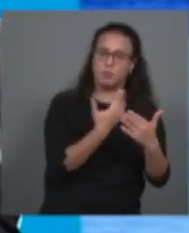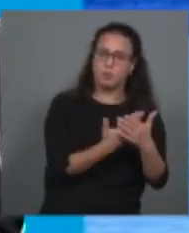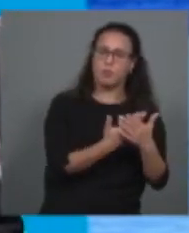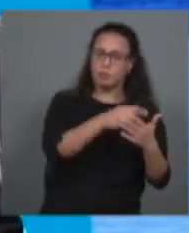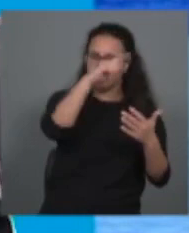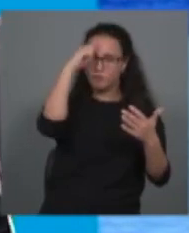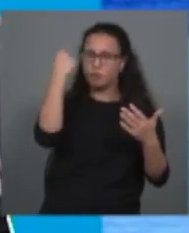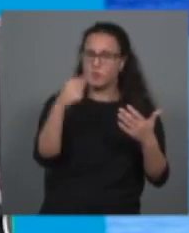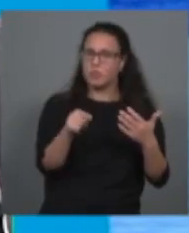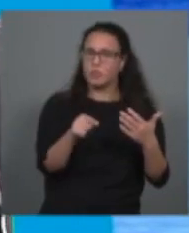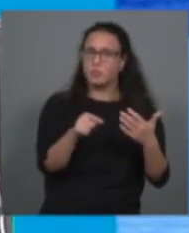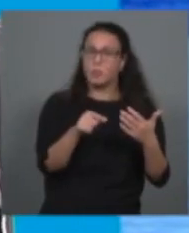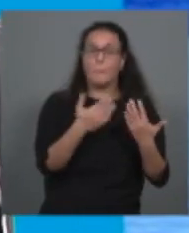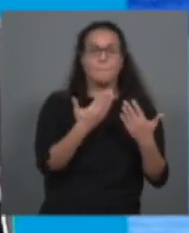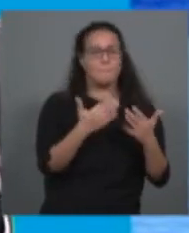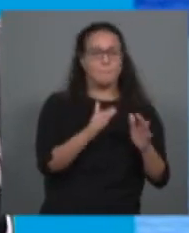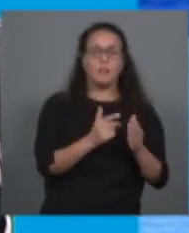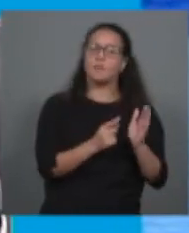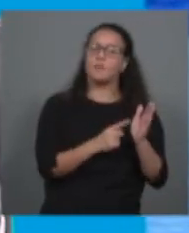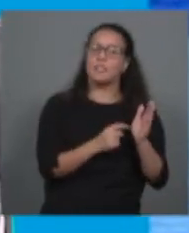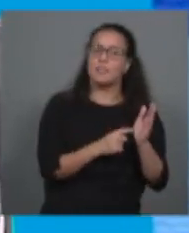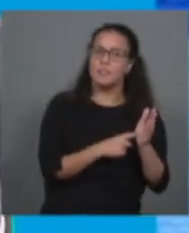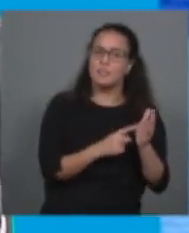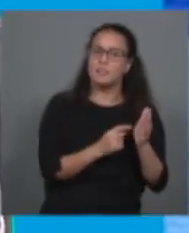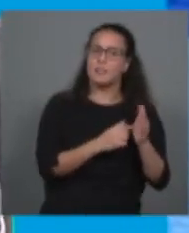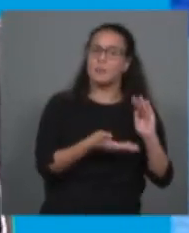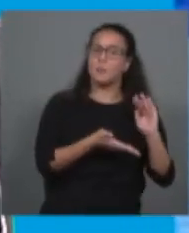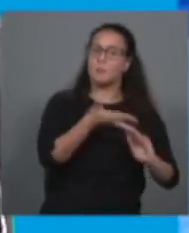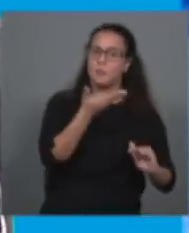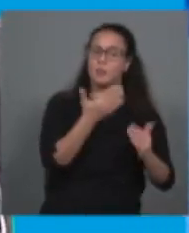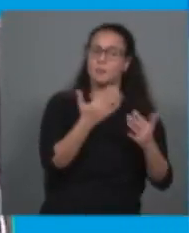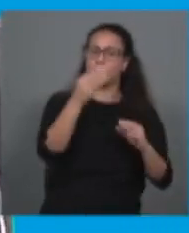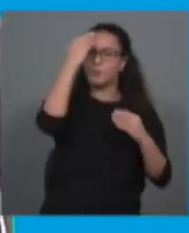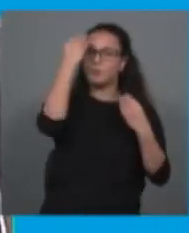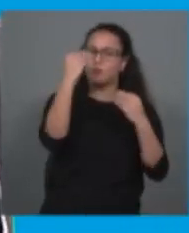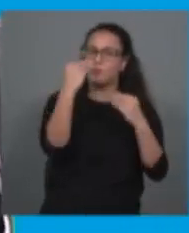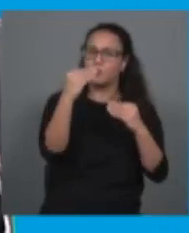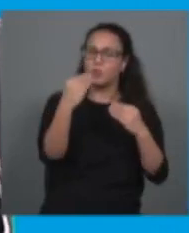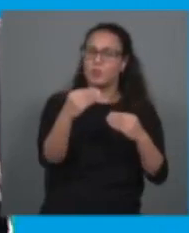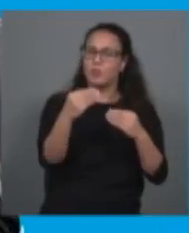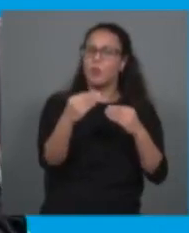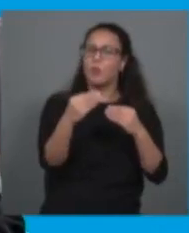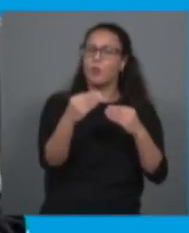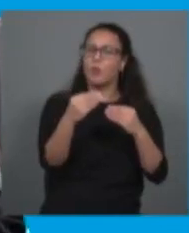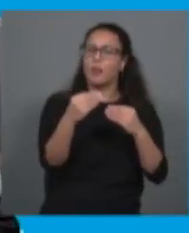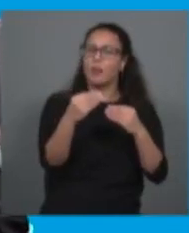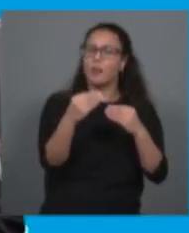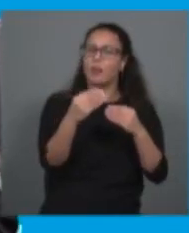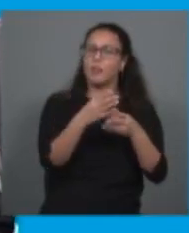é um momento de vermos que ainda faltam coisas para fazer. A questão da educação é ao mesmo tempo a solução